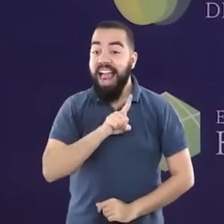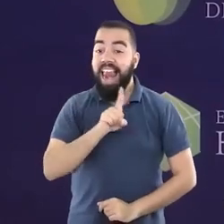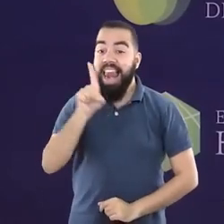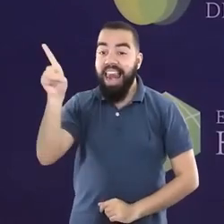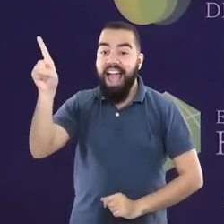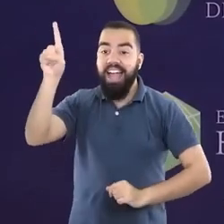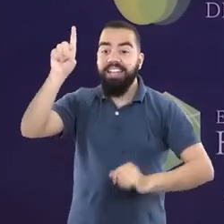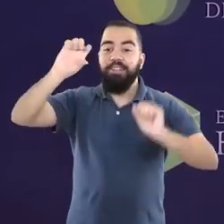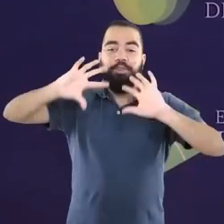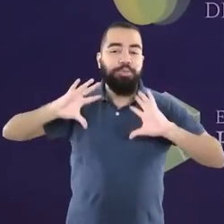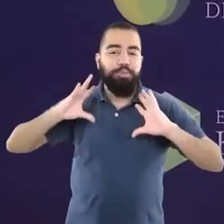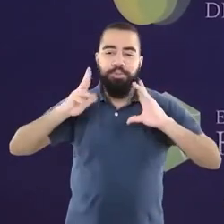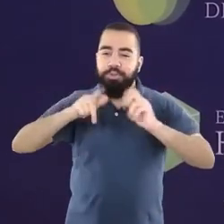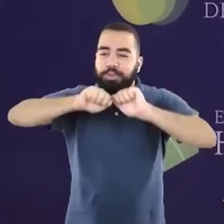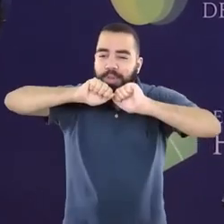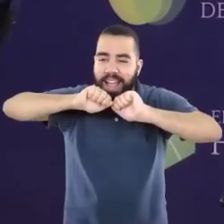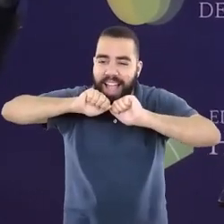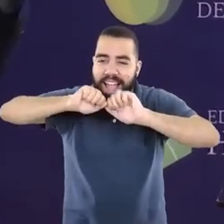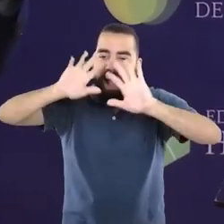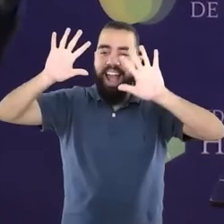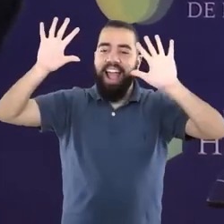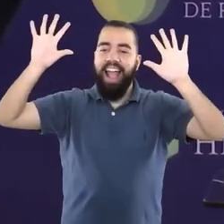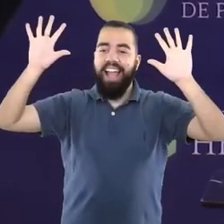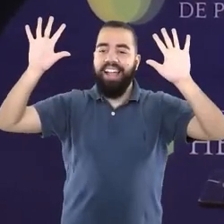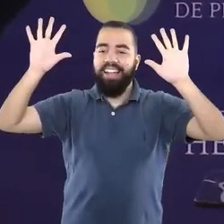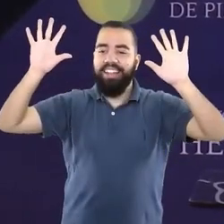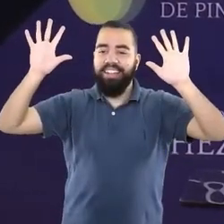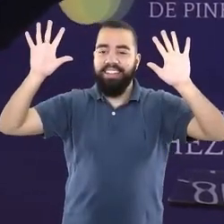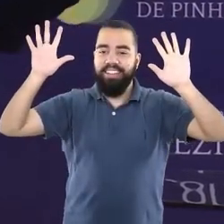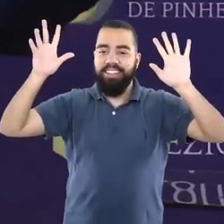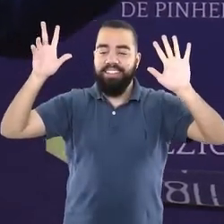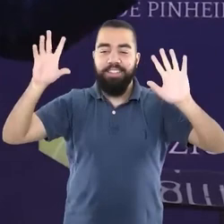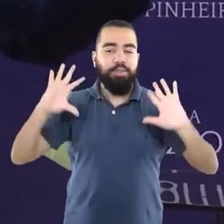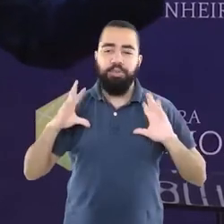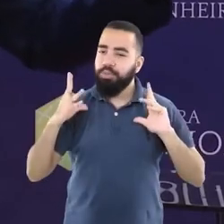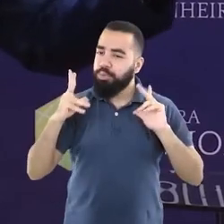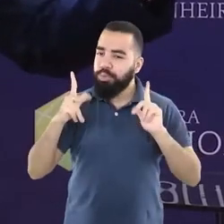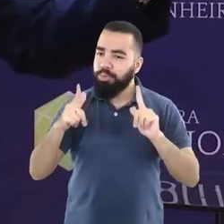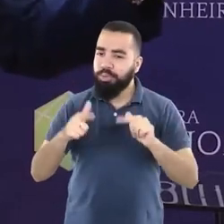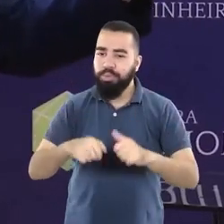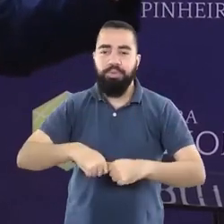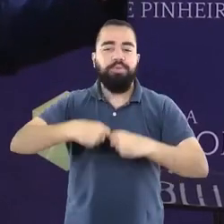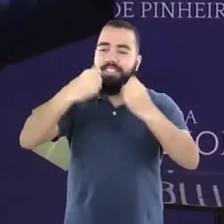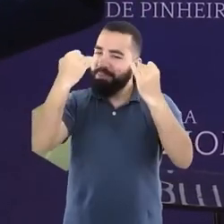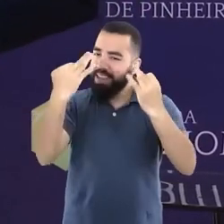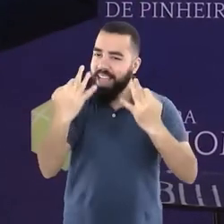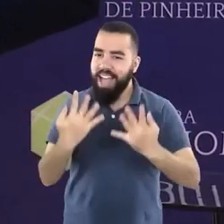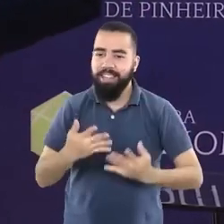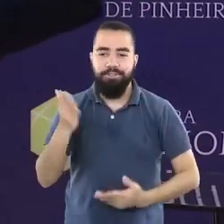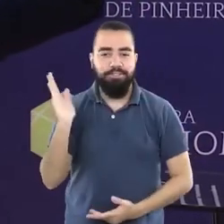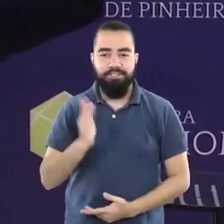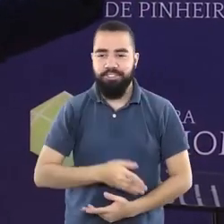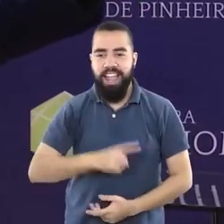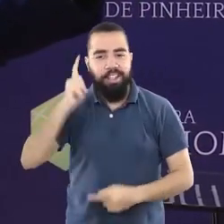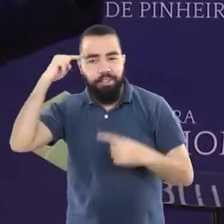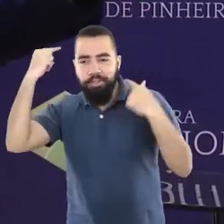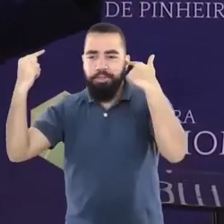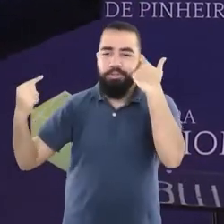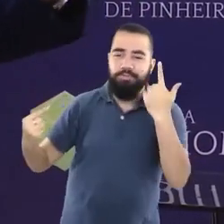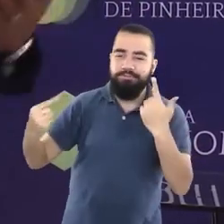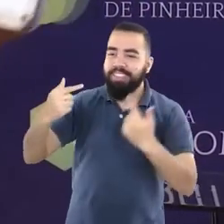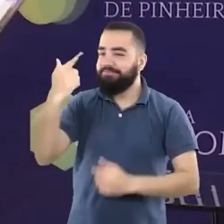Lá tudo é luz, lá tudo é claro, lá tudo está esclarecido, lá não tem qualquer sombra de